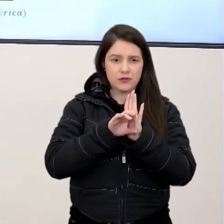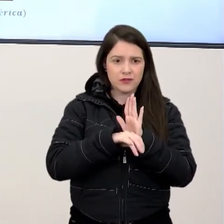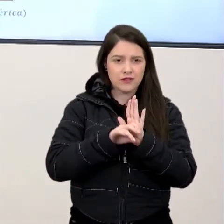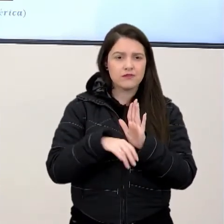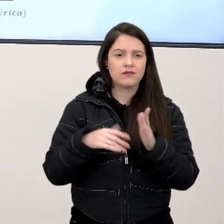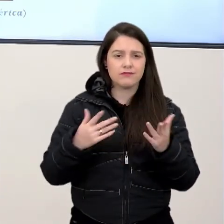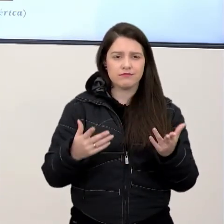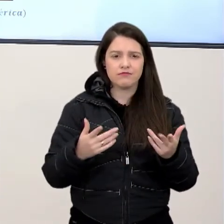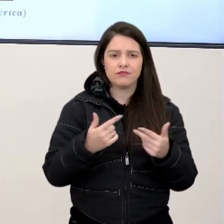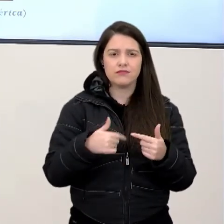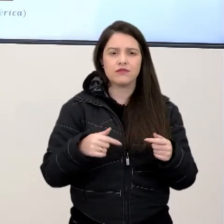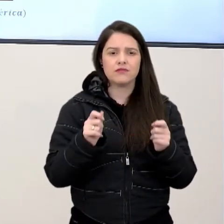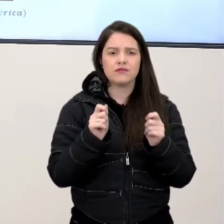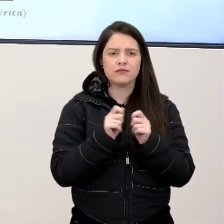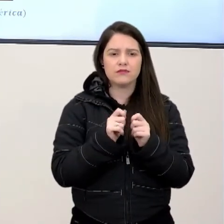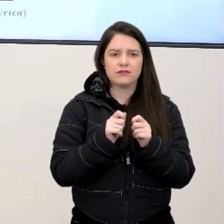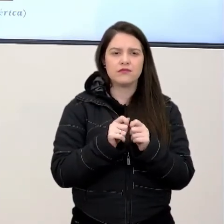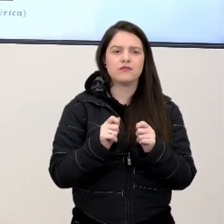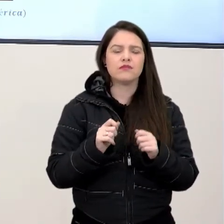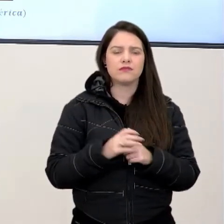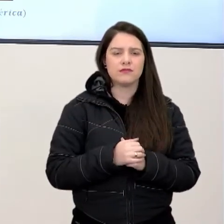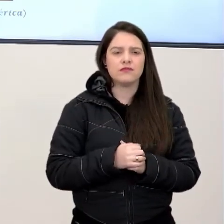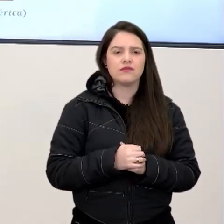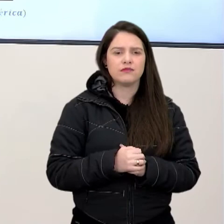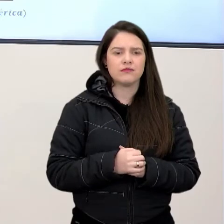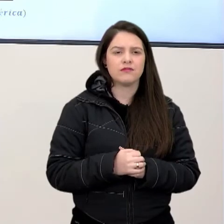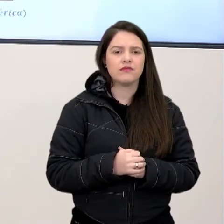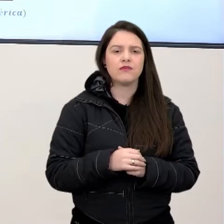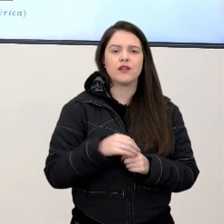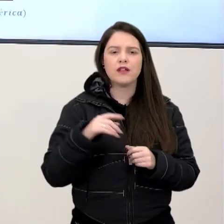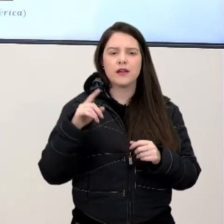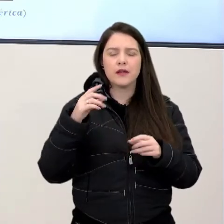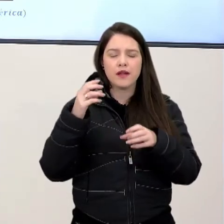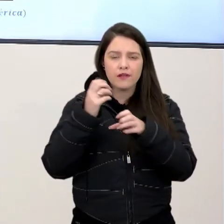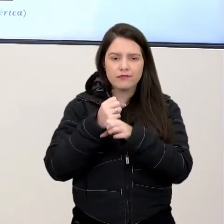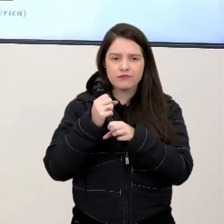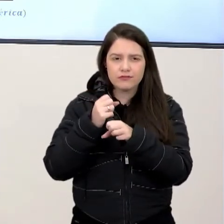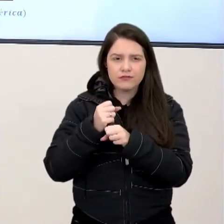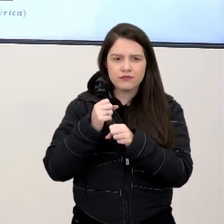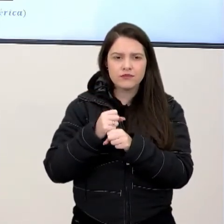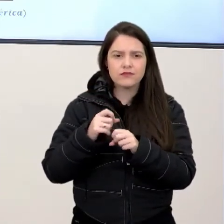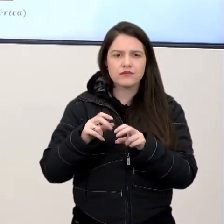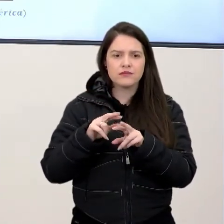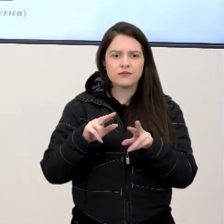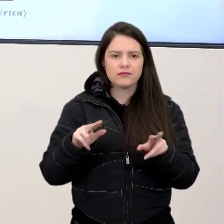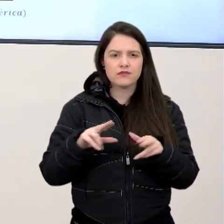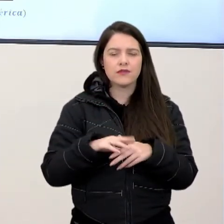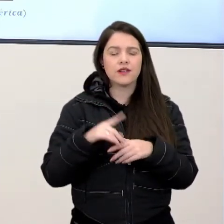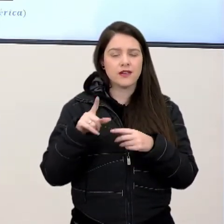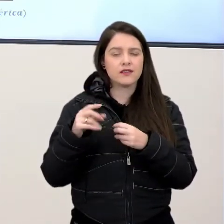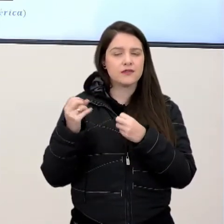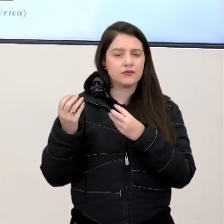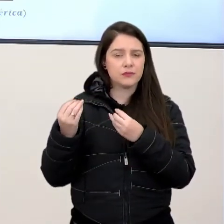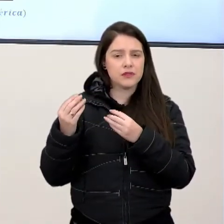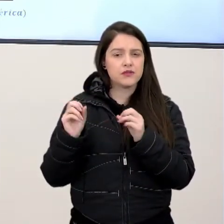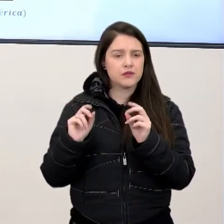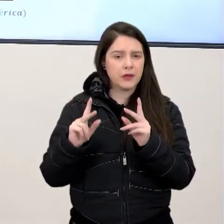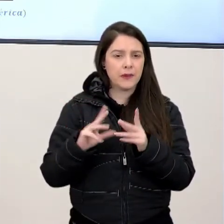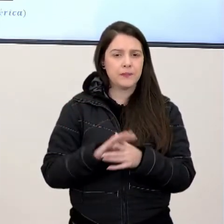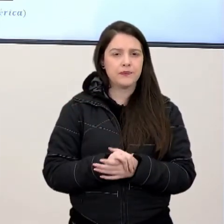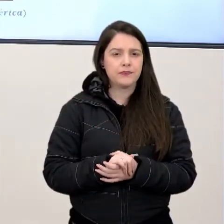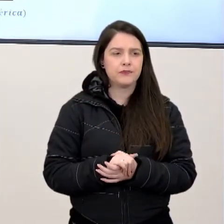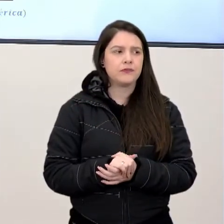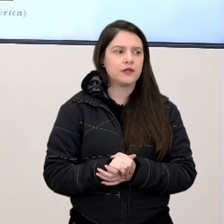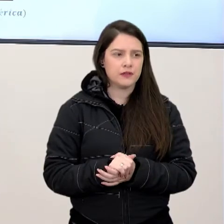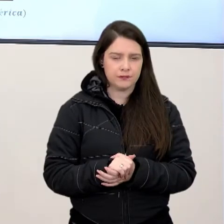você, né, guarde, né? A gente brinca hoje em dia, né? Você abre uma pastinha lá no seu cérebro e guarda essas informações, tá ok? Bom,